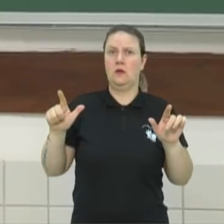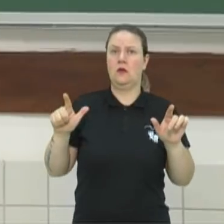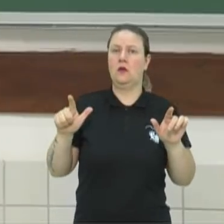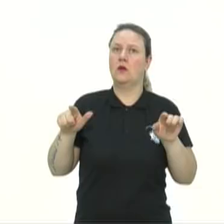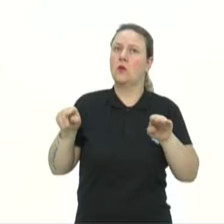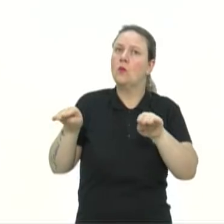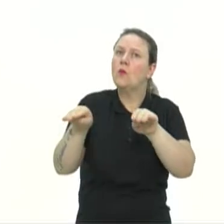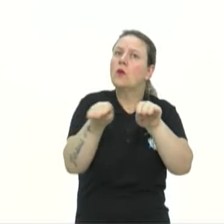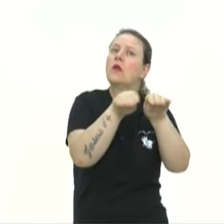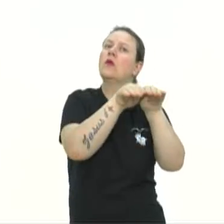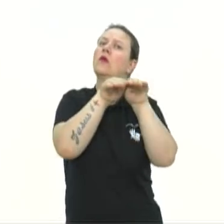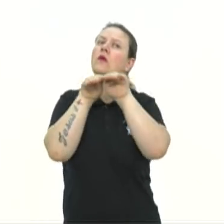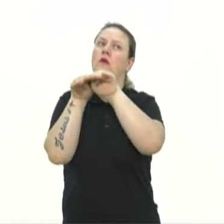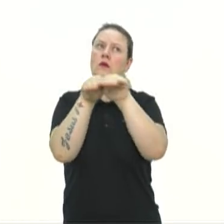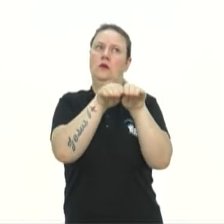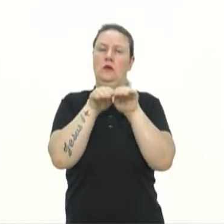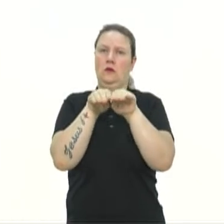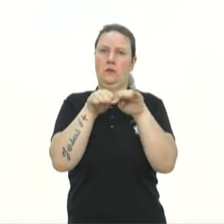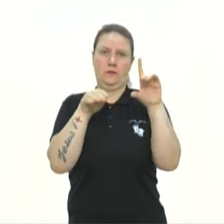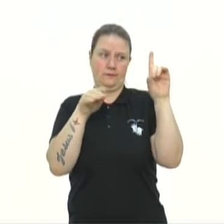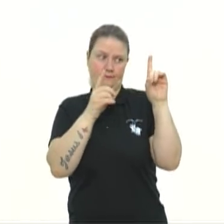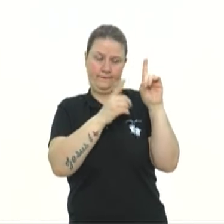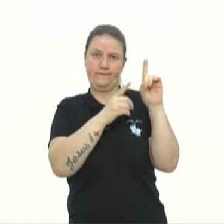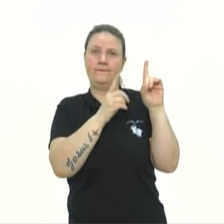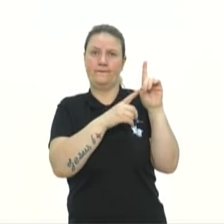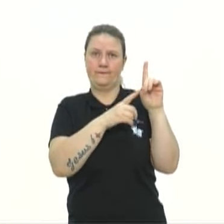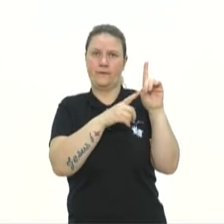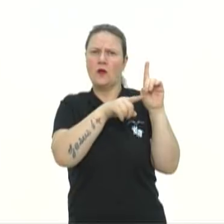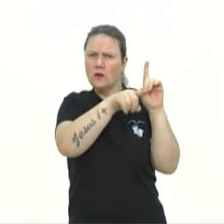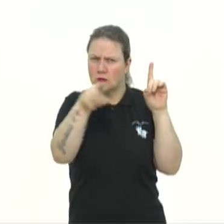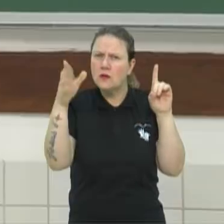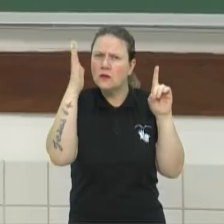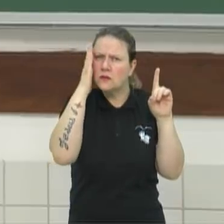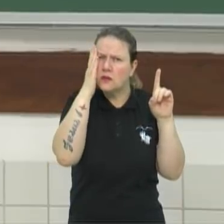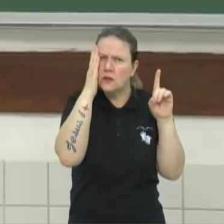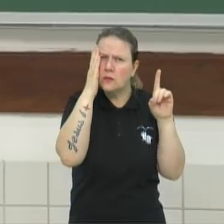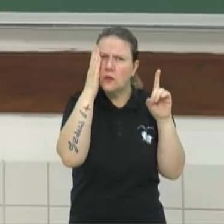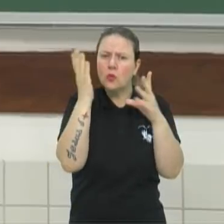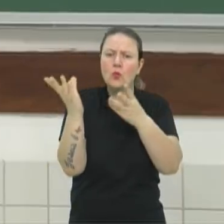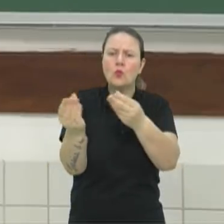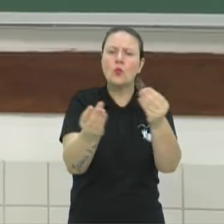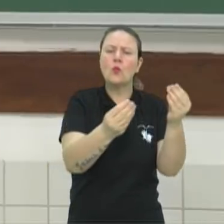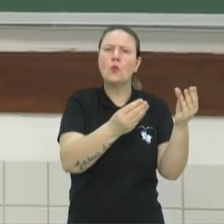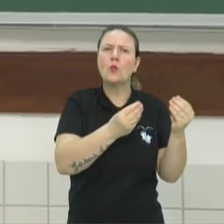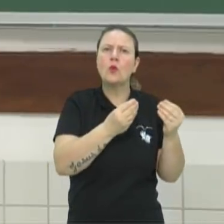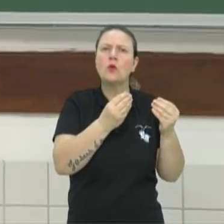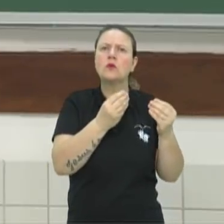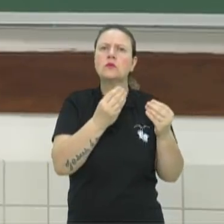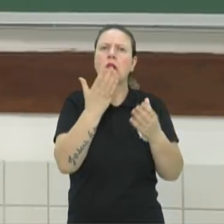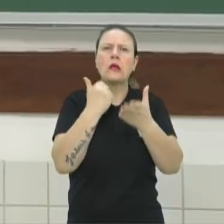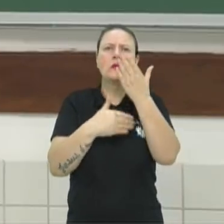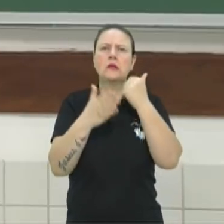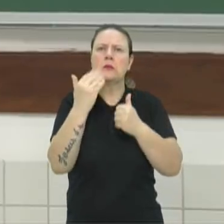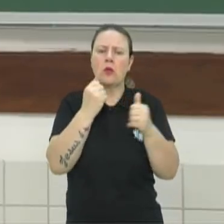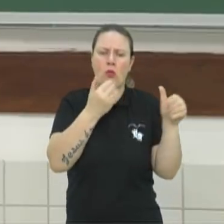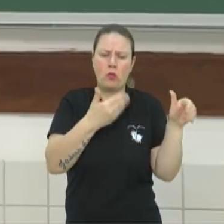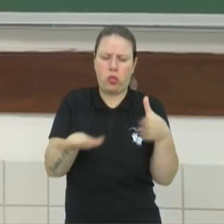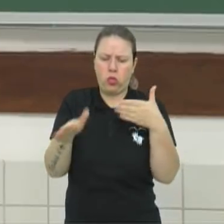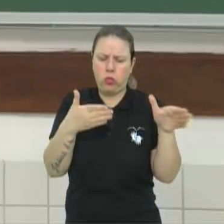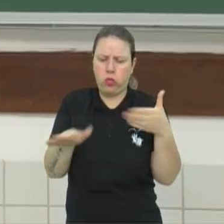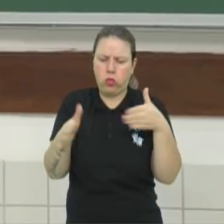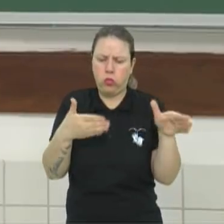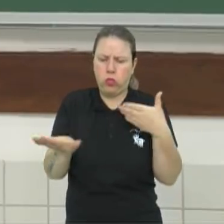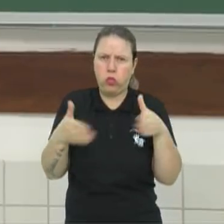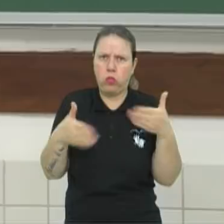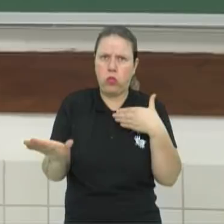consumido com moderação. Você sabia que a maioria dos alimentos industrializados já tem sal? Então, preste